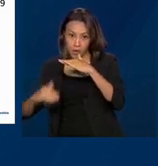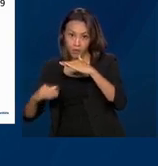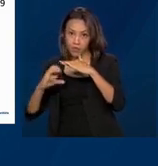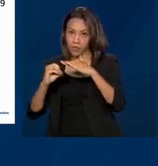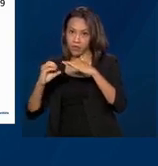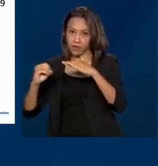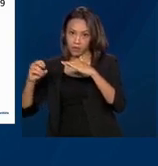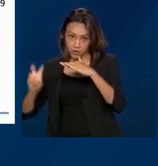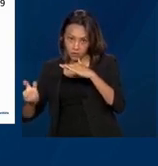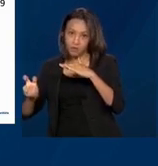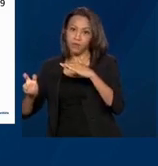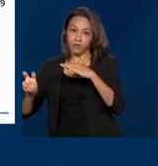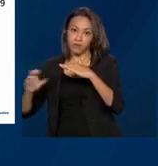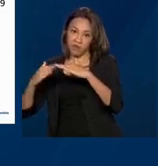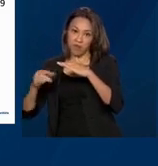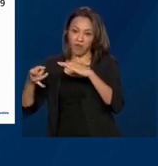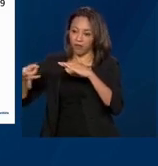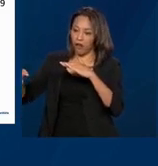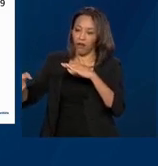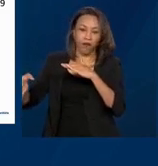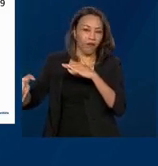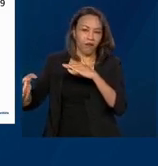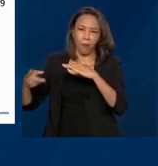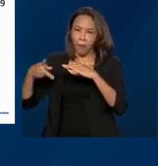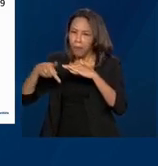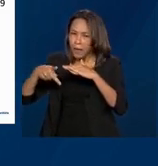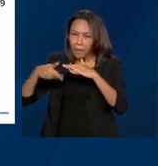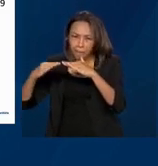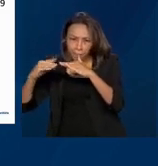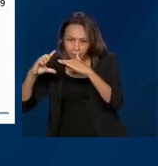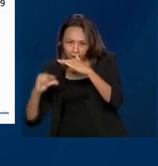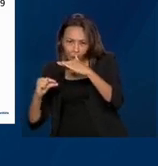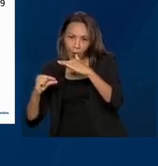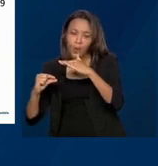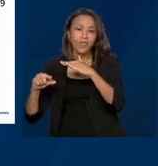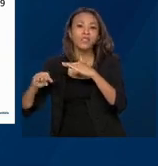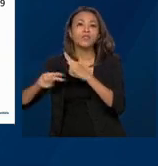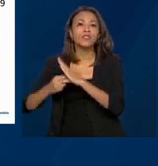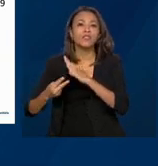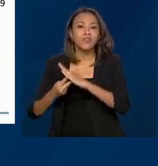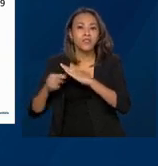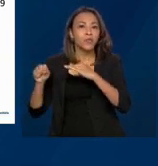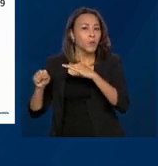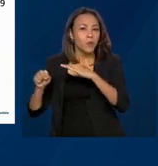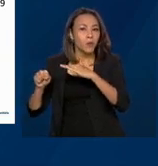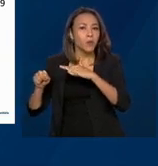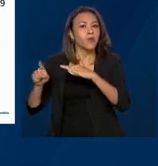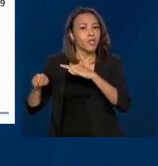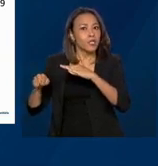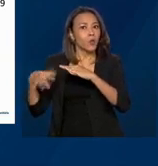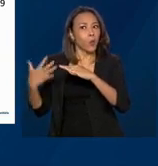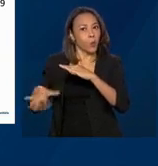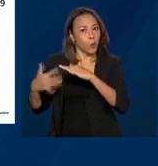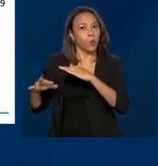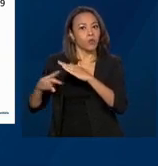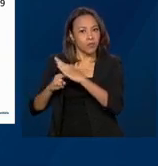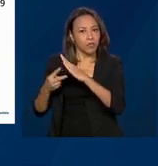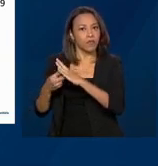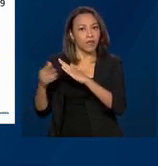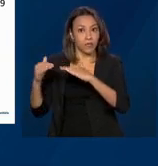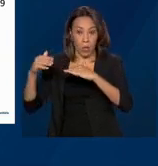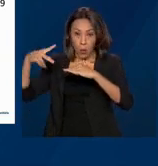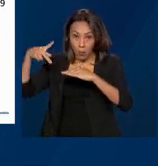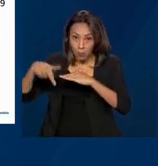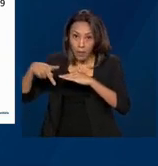0,05. Então, o P menor que 0,05 já significa que existe uma significância estatística. P maior